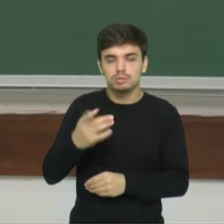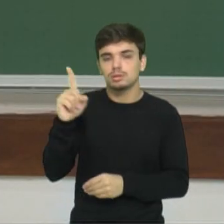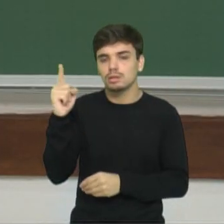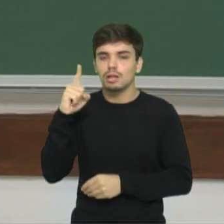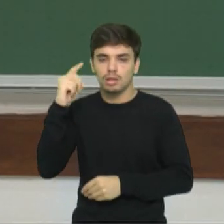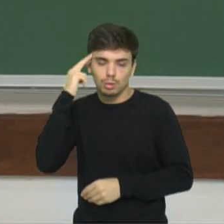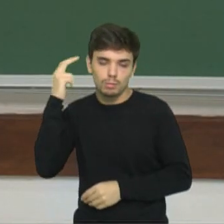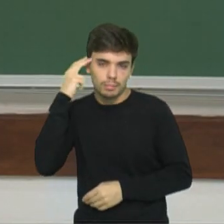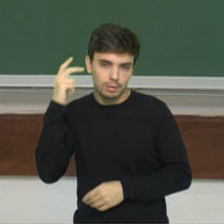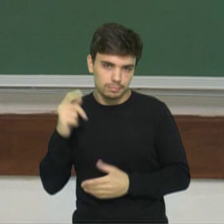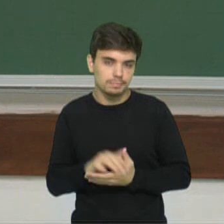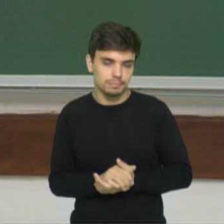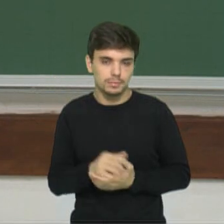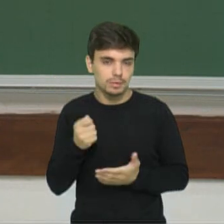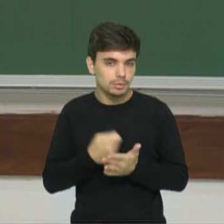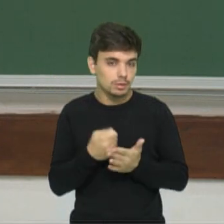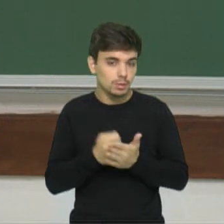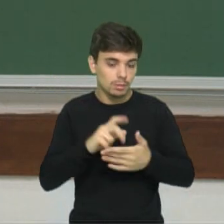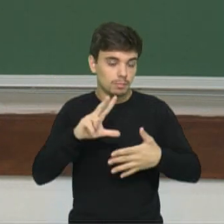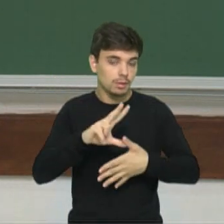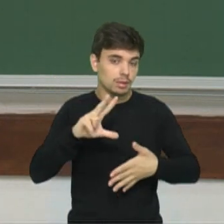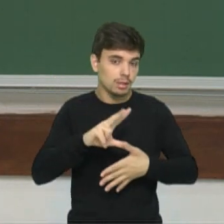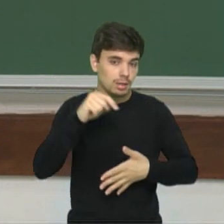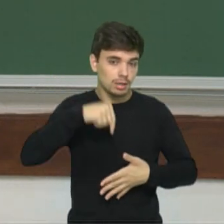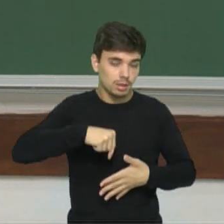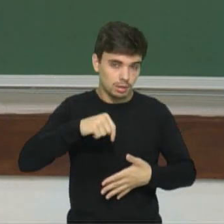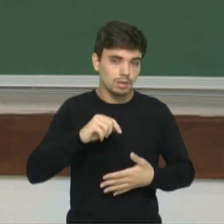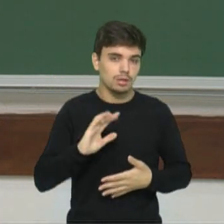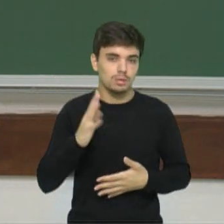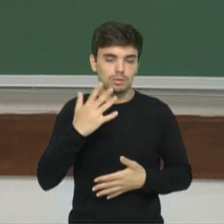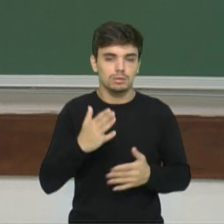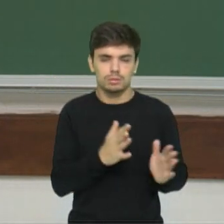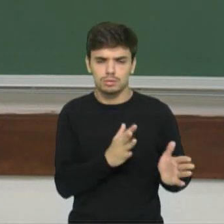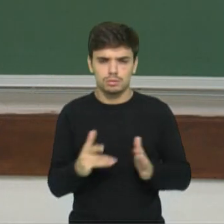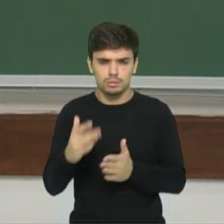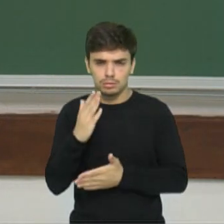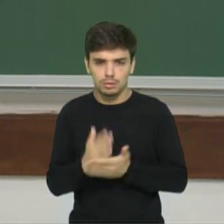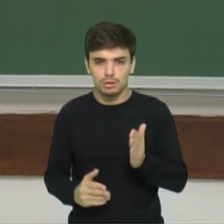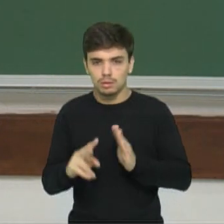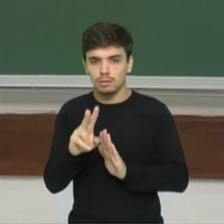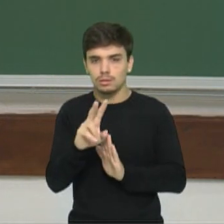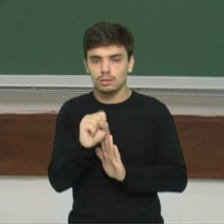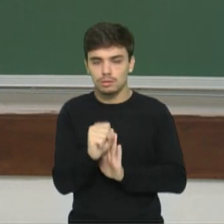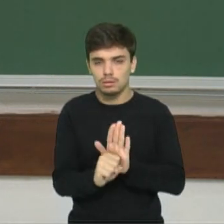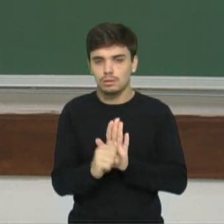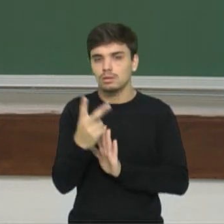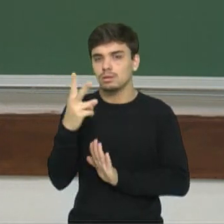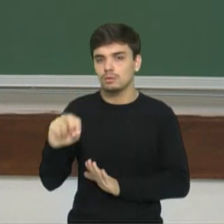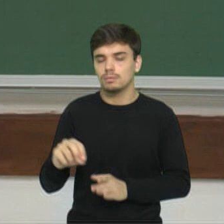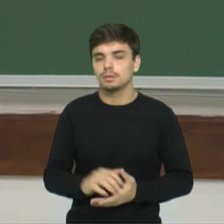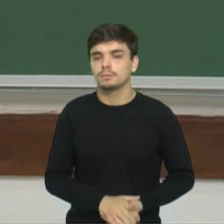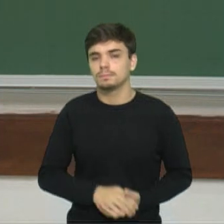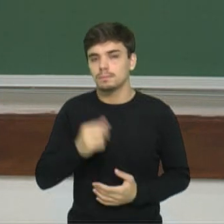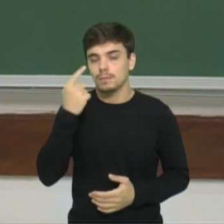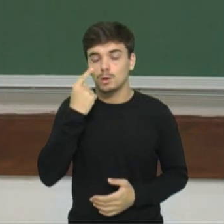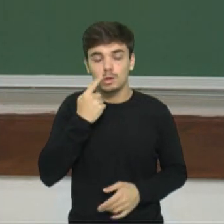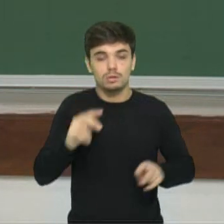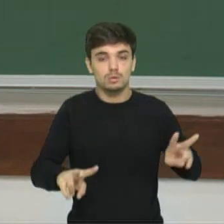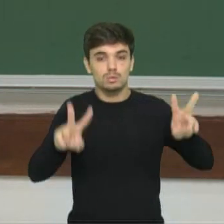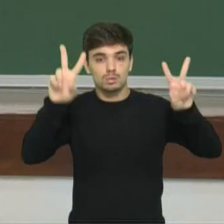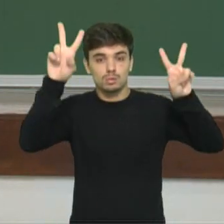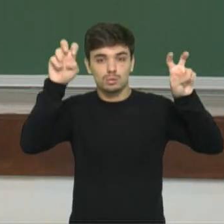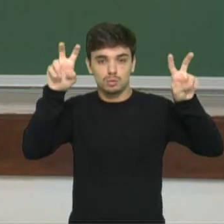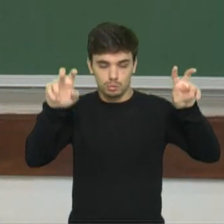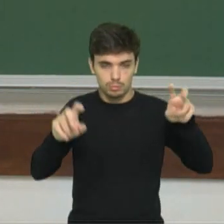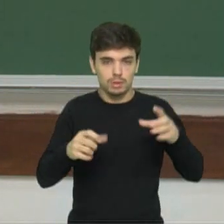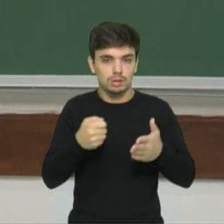nas ditaduras militares que se estabeleceram aqui na América a partir da segunda metade do século XX. Pessoal, sobre a ditadura chilena, né,